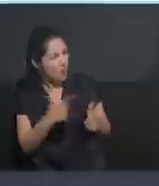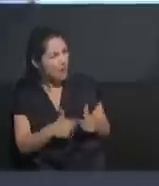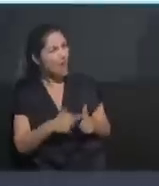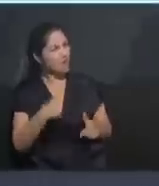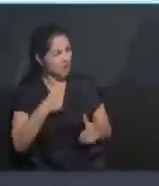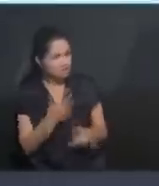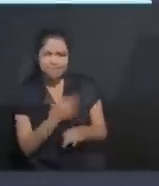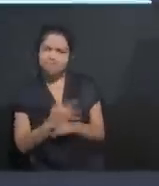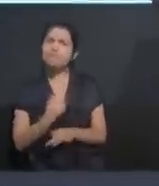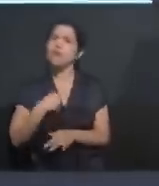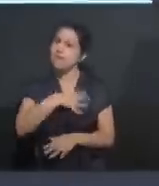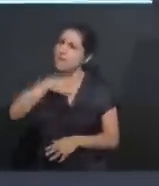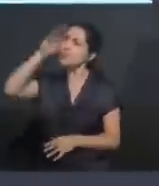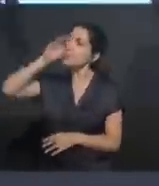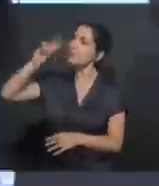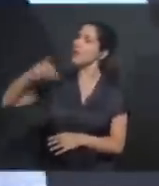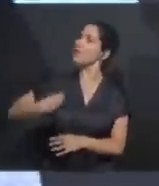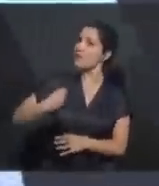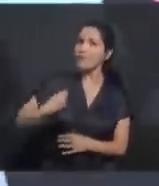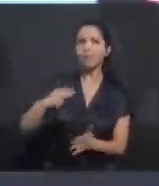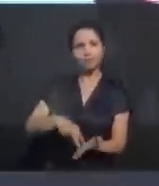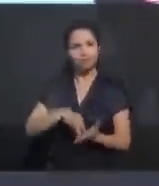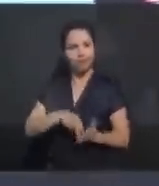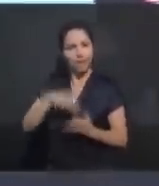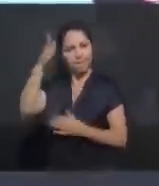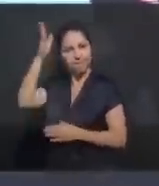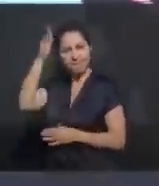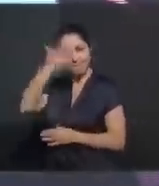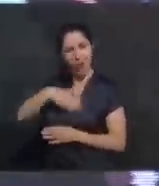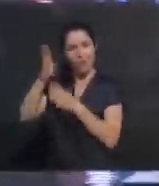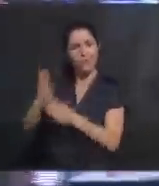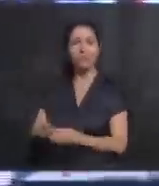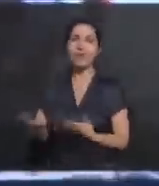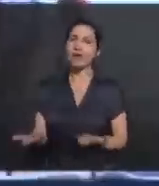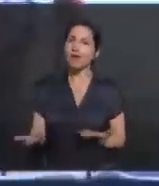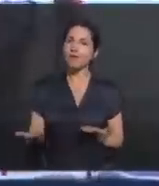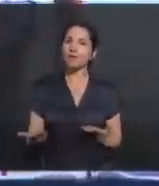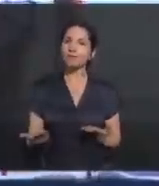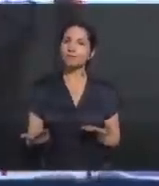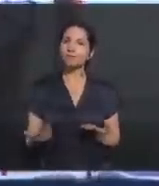Eu sou filho do Deus vivo, eu não vou deixar de ser fiel, porque você bateu na porta da minha casa não.